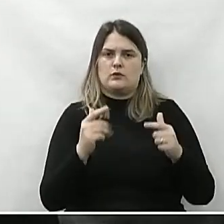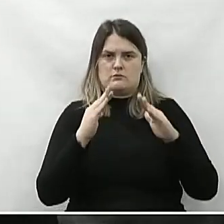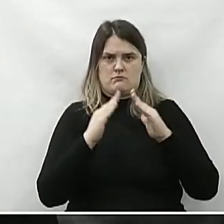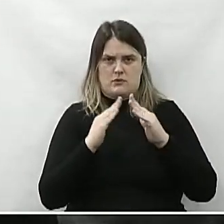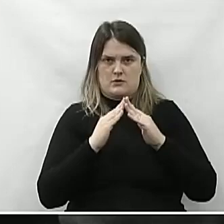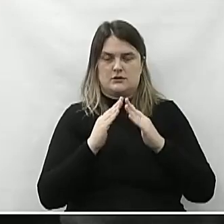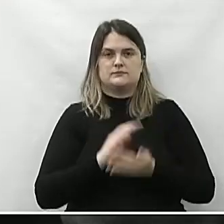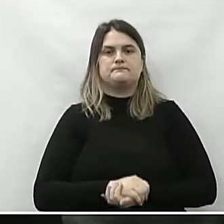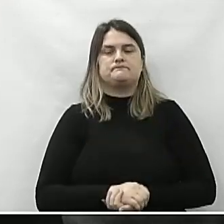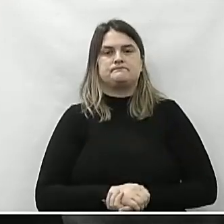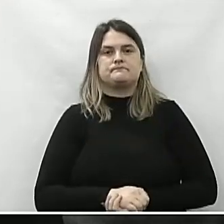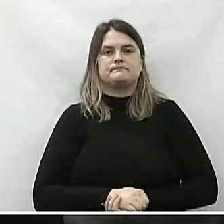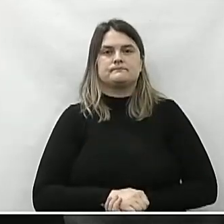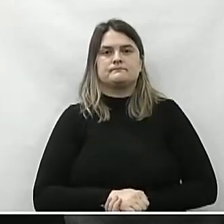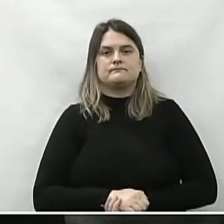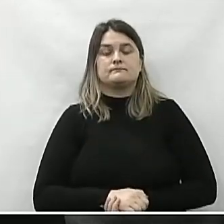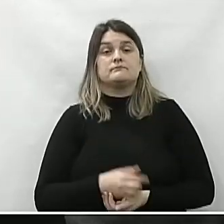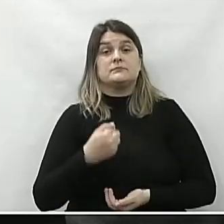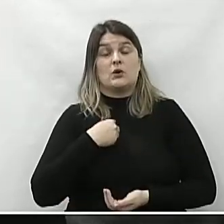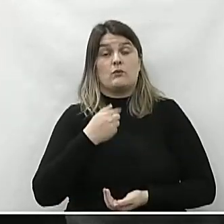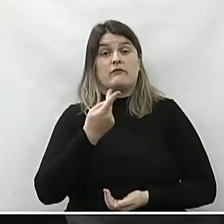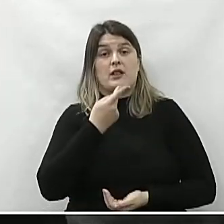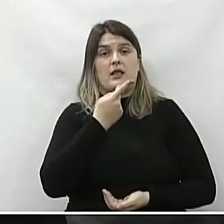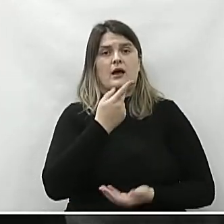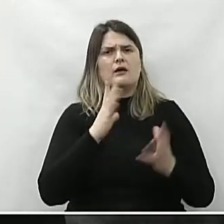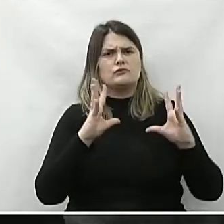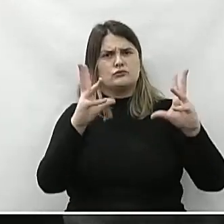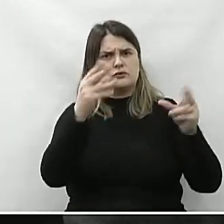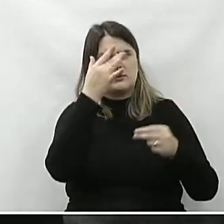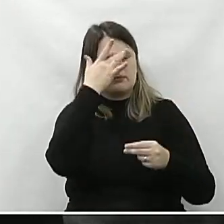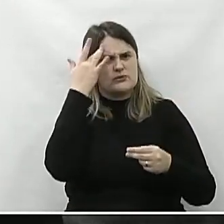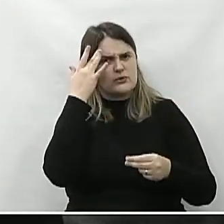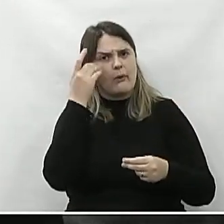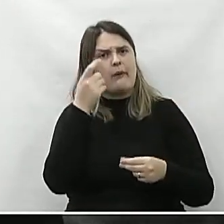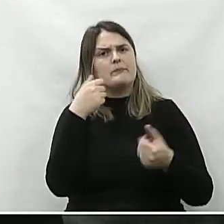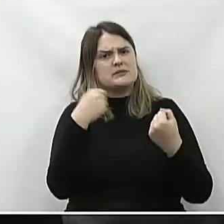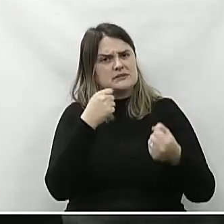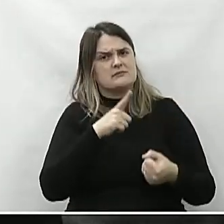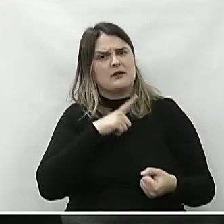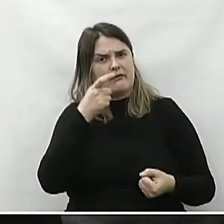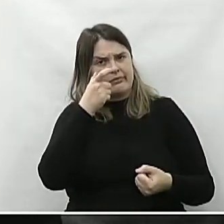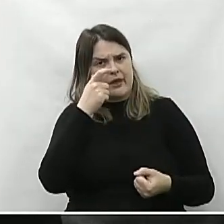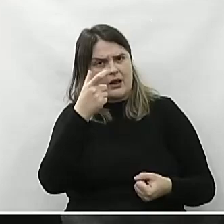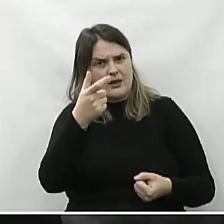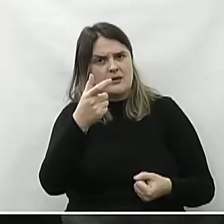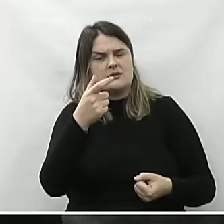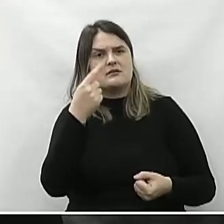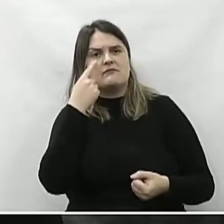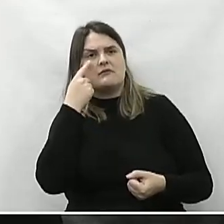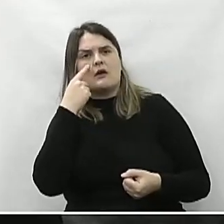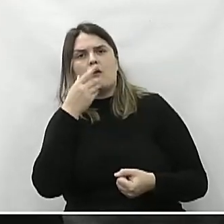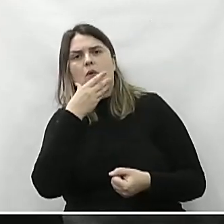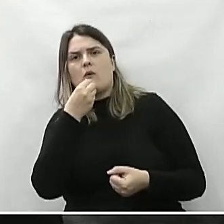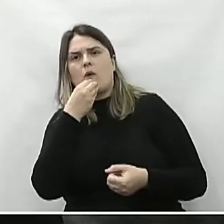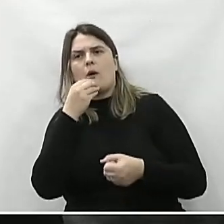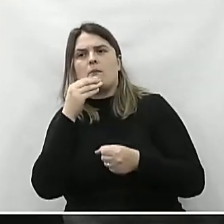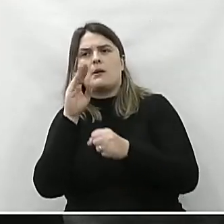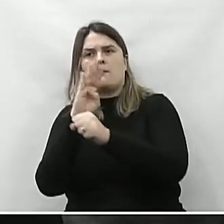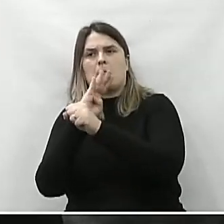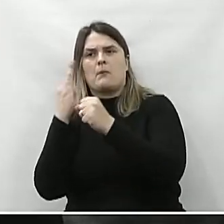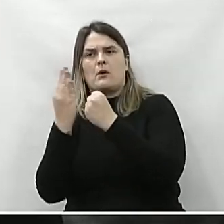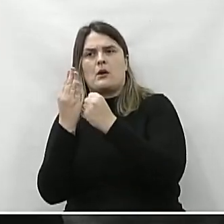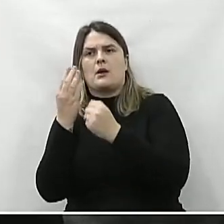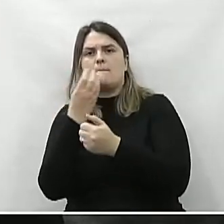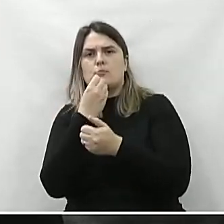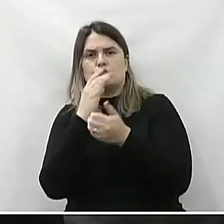eu deixo aqui para para as pessoas e dos pais que realmente se interessem né tem aqui também o morador do Bom Jesus que sempre está cobrando aí